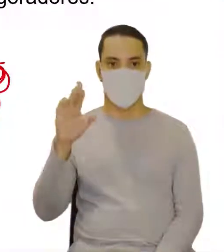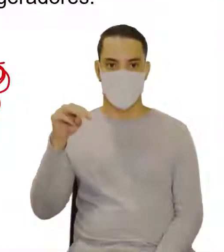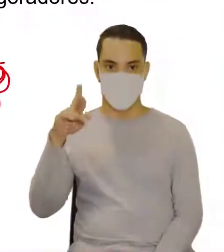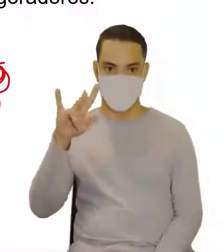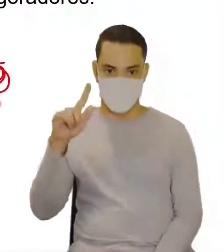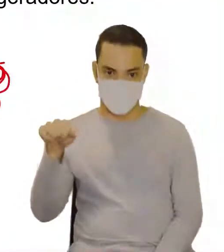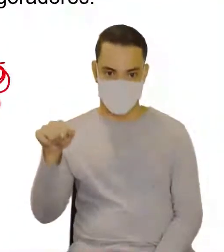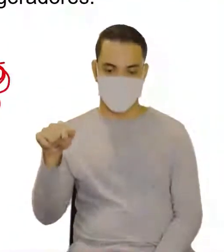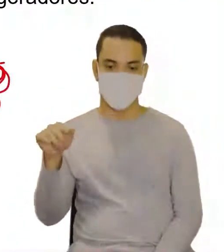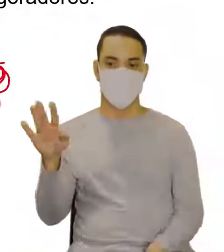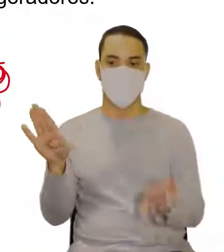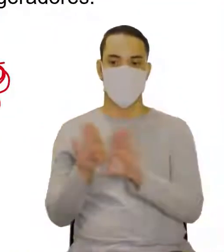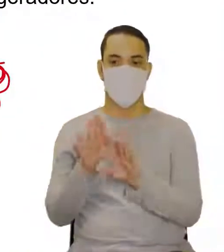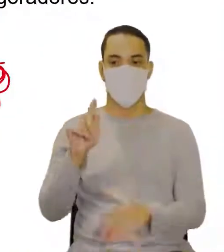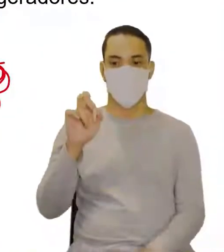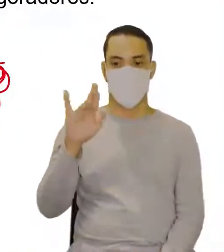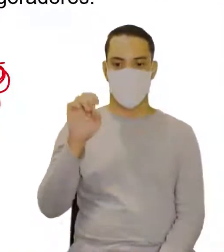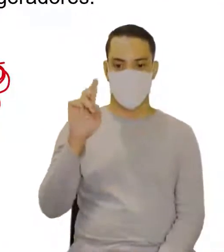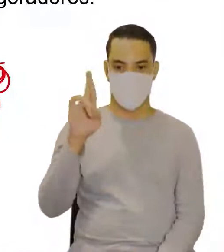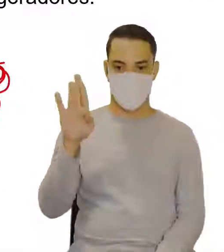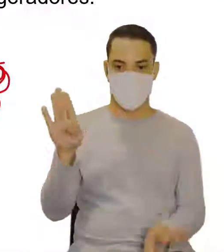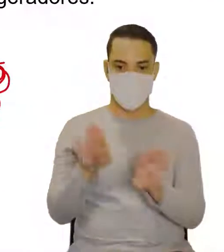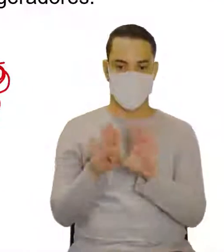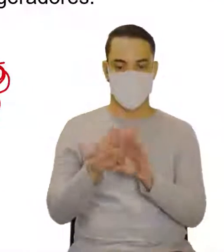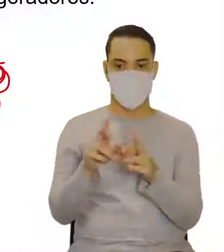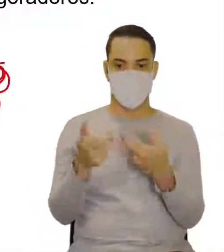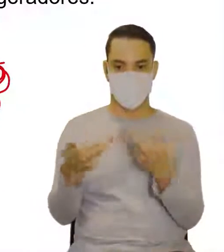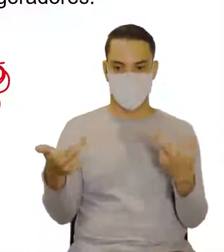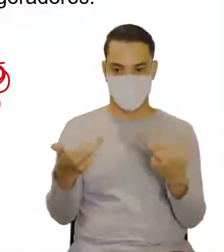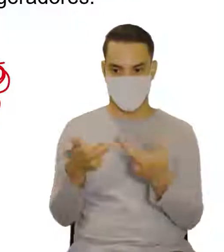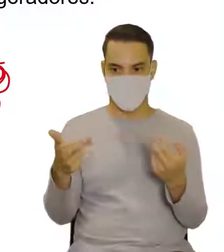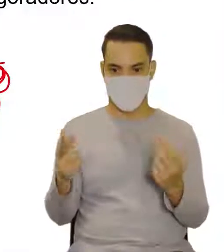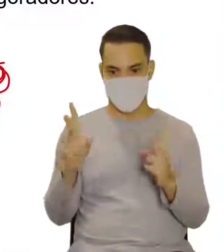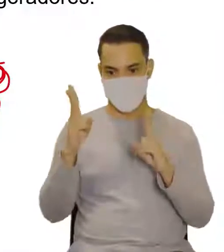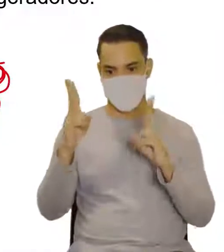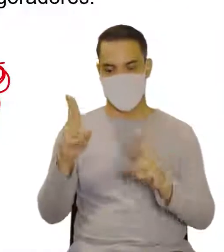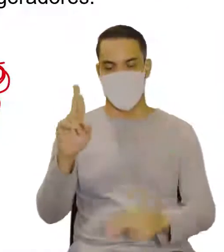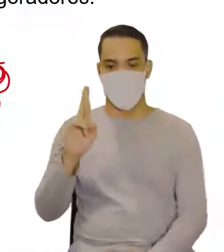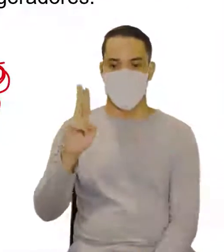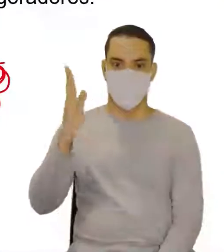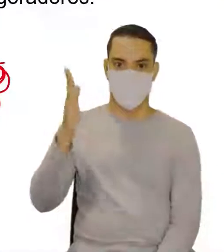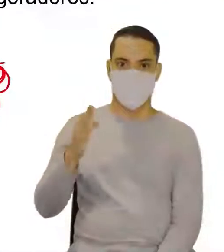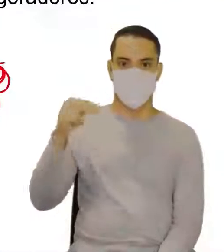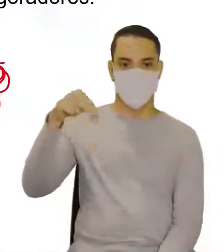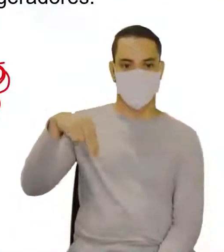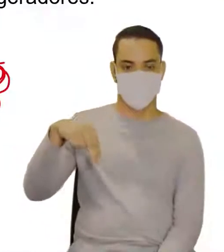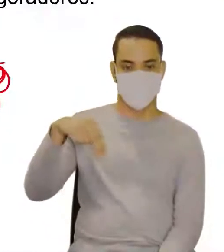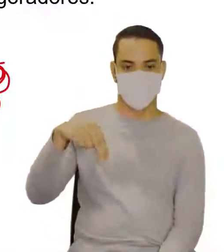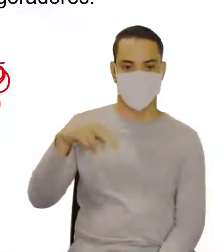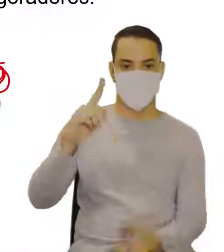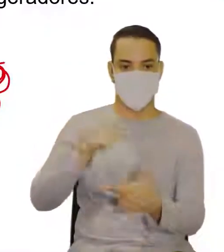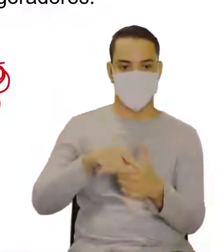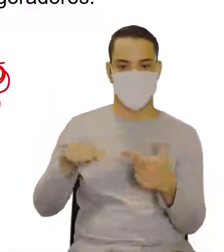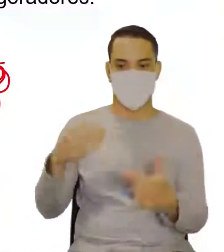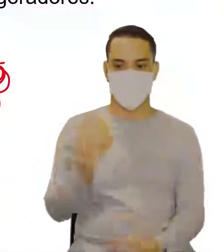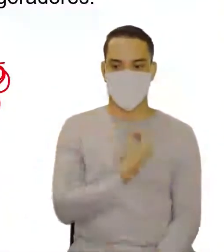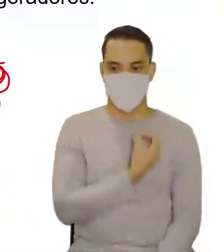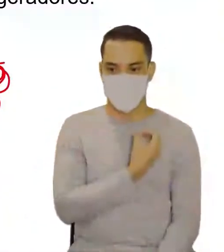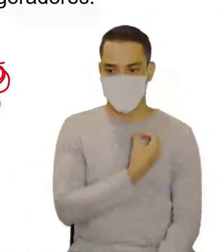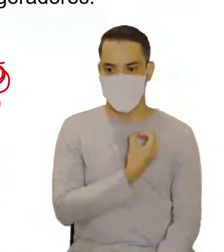do gerador e a resistência equivalente é a resistência interna dividido pelo número